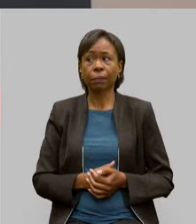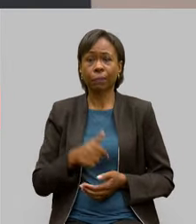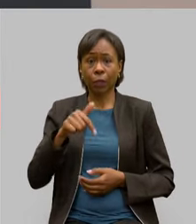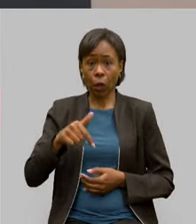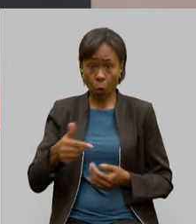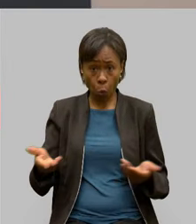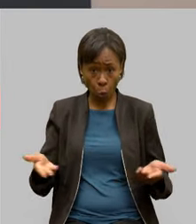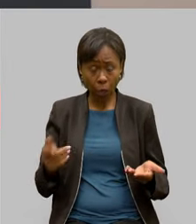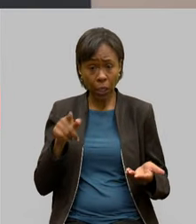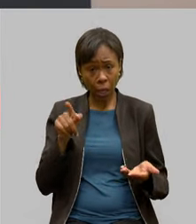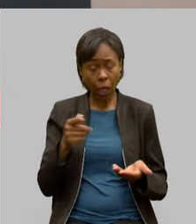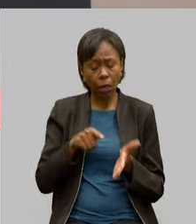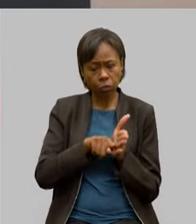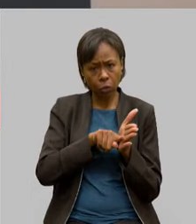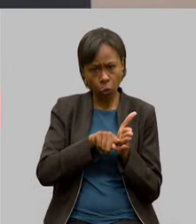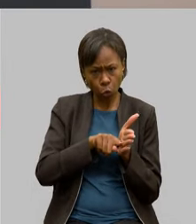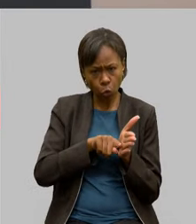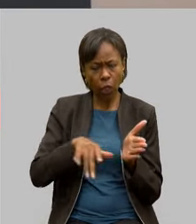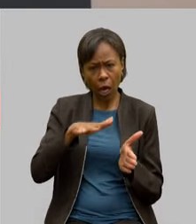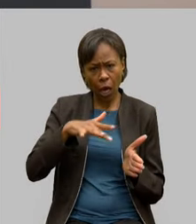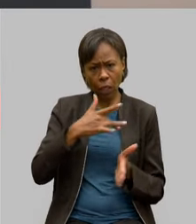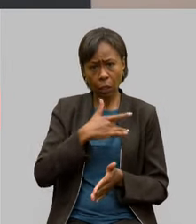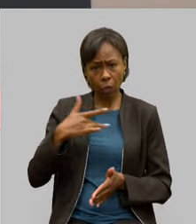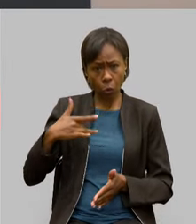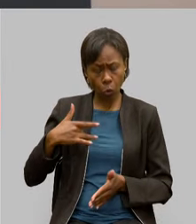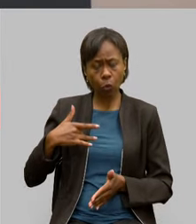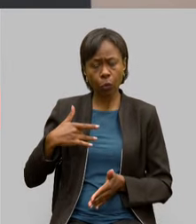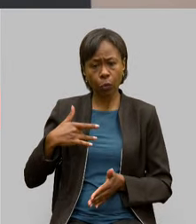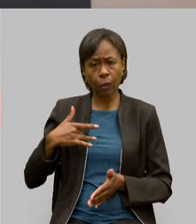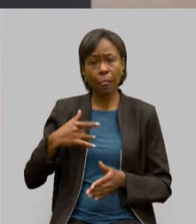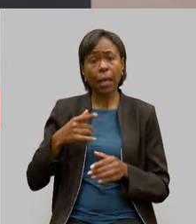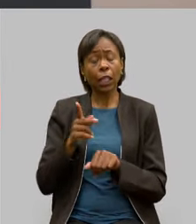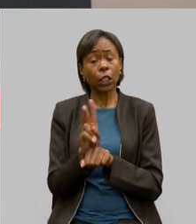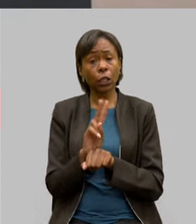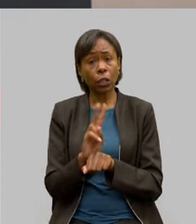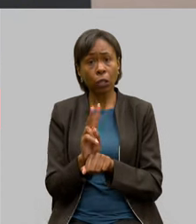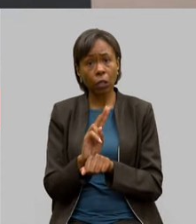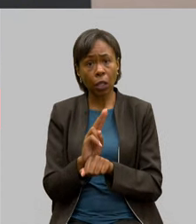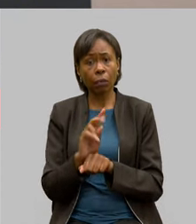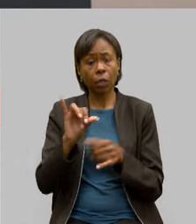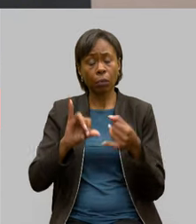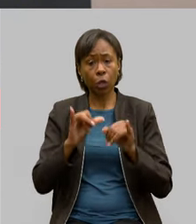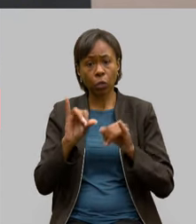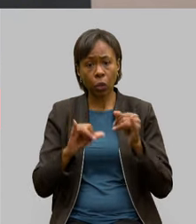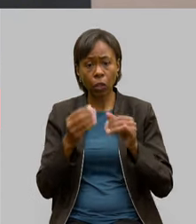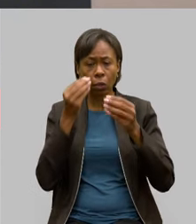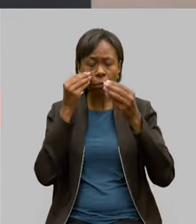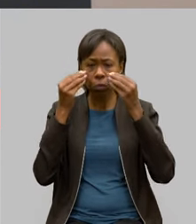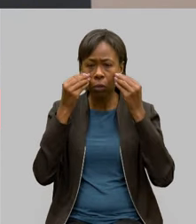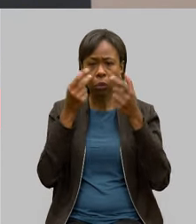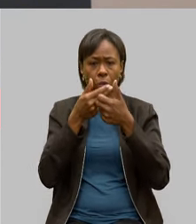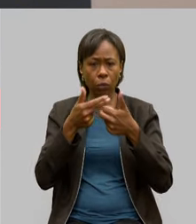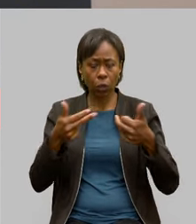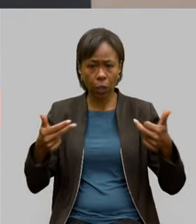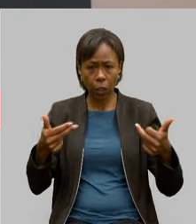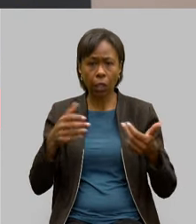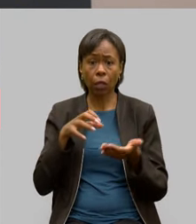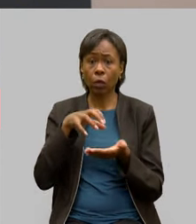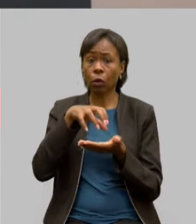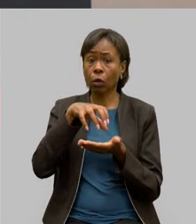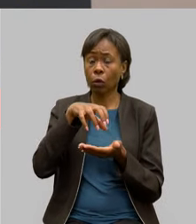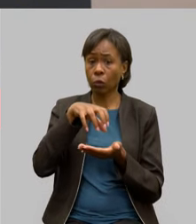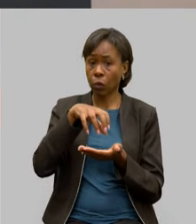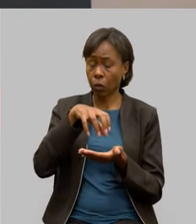pesquisador em saúde pública e chefe do laboratório de medicamentos cosméticos e saneantes da Fundação Osvaldo